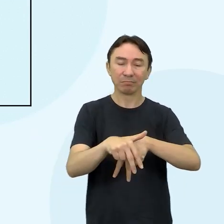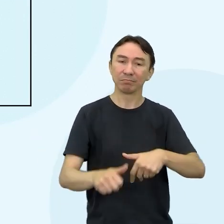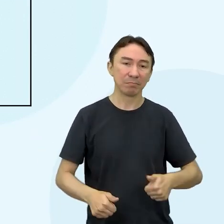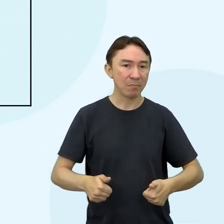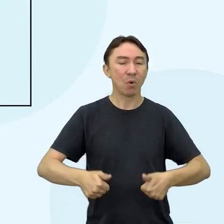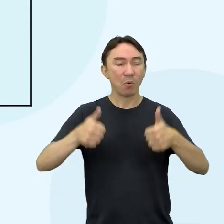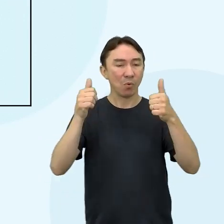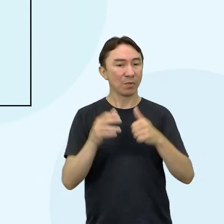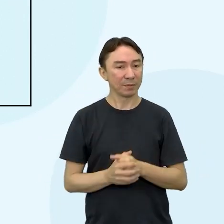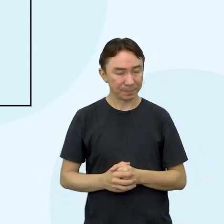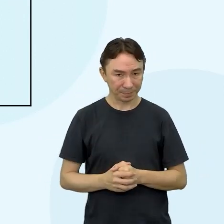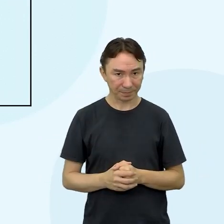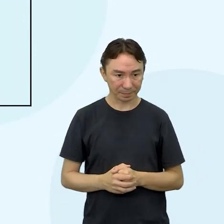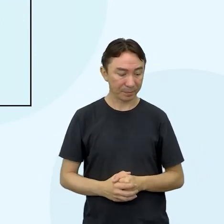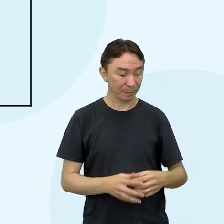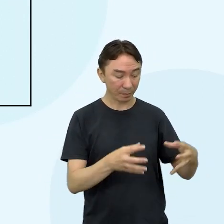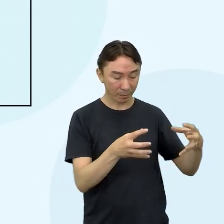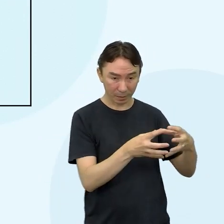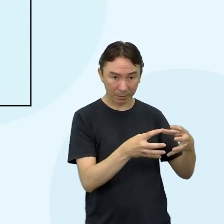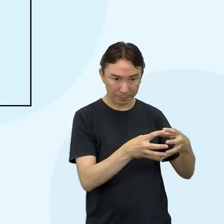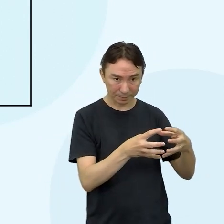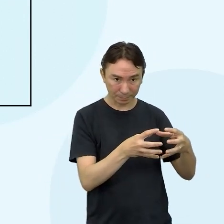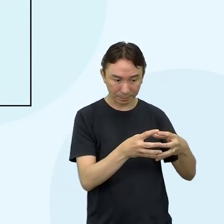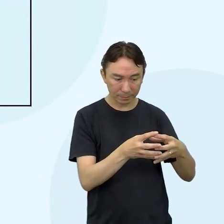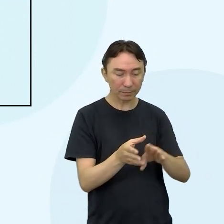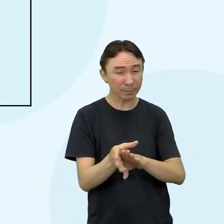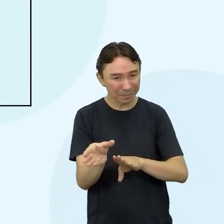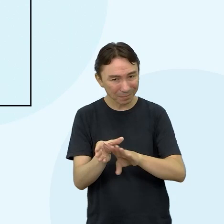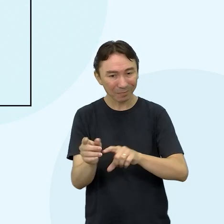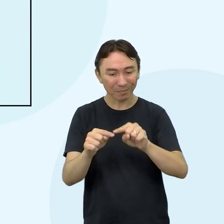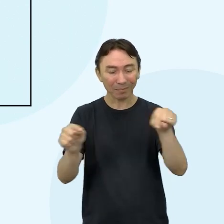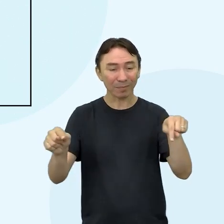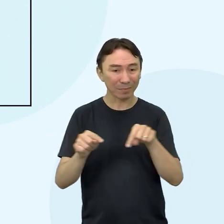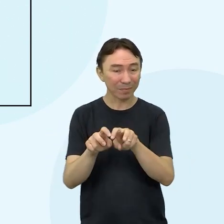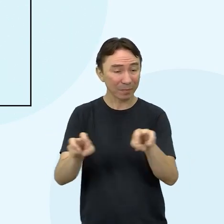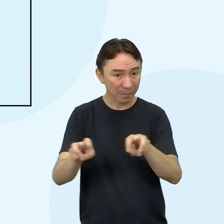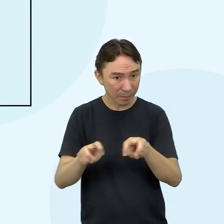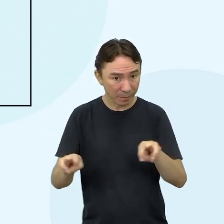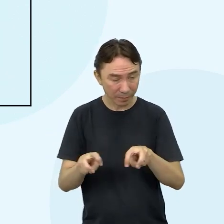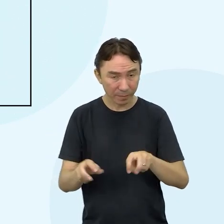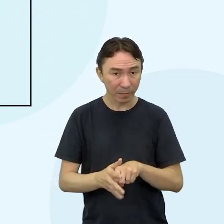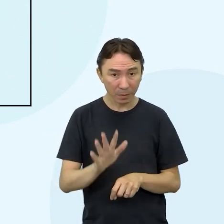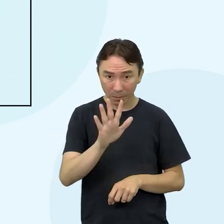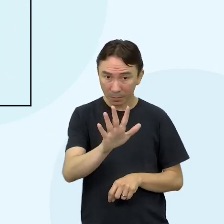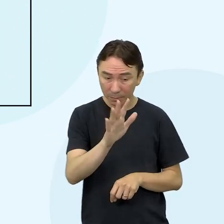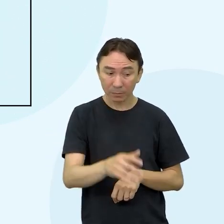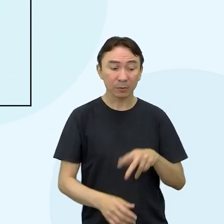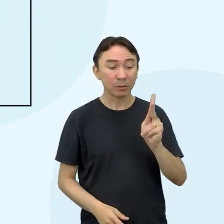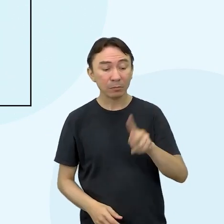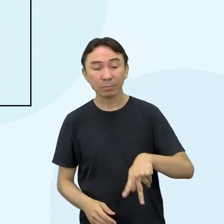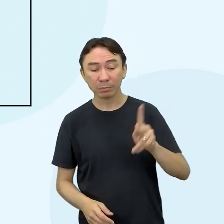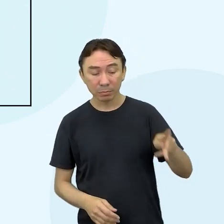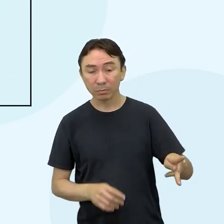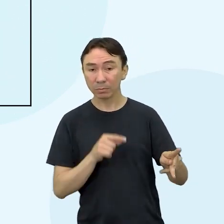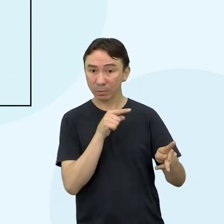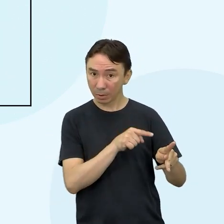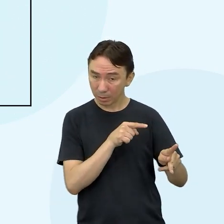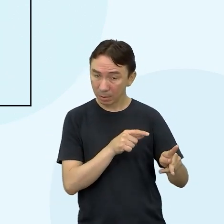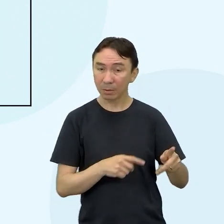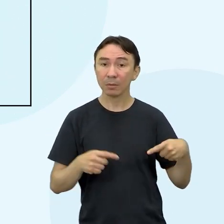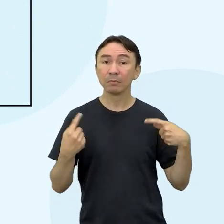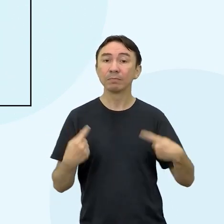especificamente, é interessante que a partir dessas aulas de recuperação de janeiro, o professor ele tenha subsídios, né,